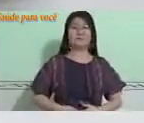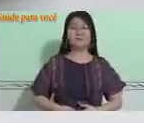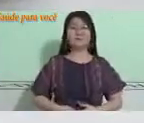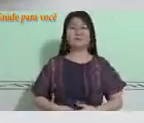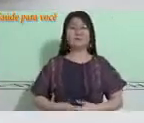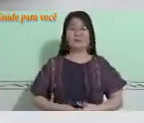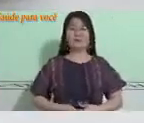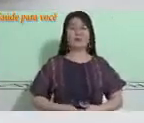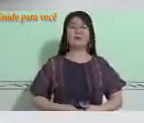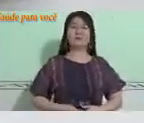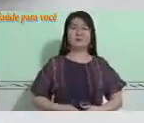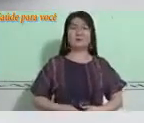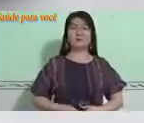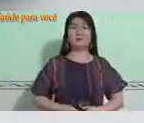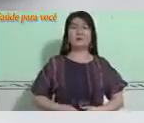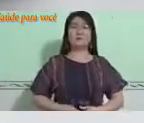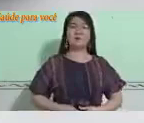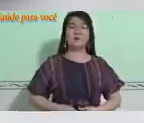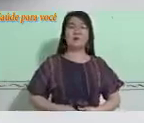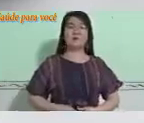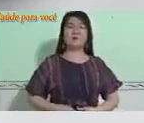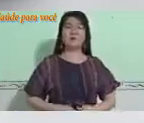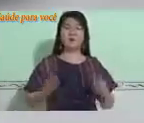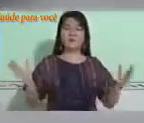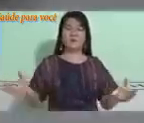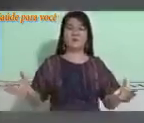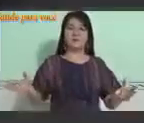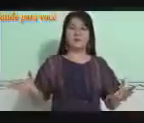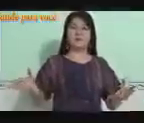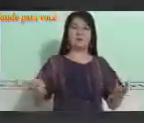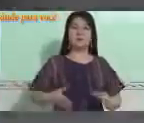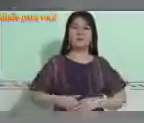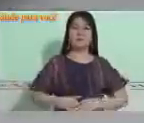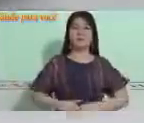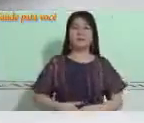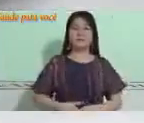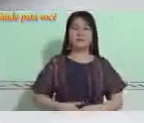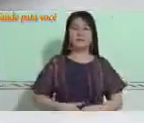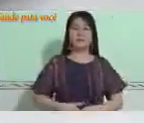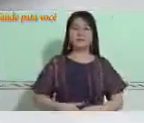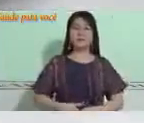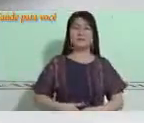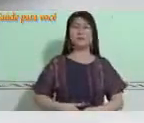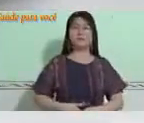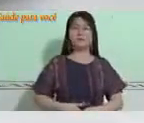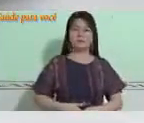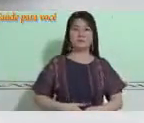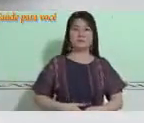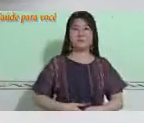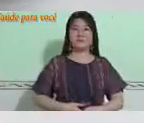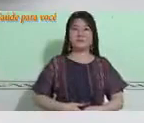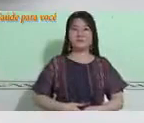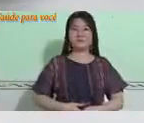Saiba o que é e quais os sintomas da faceta plantar. O tratamento para faceta plantar pode ser feito com dois pontos.